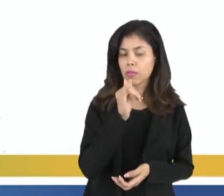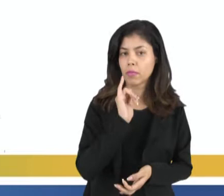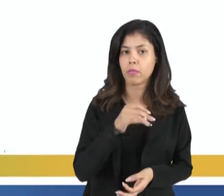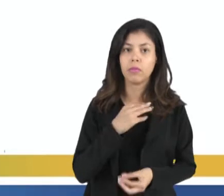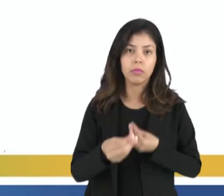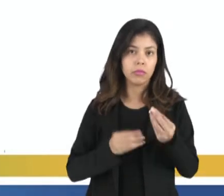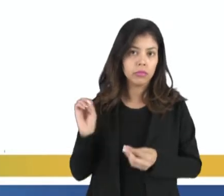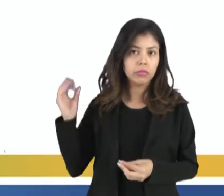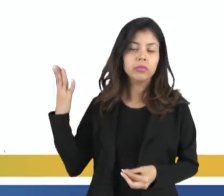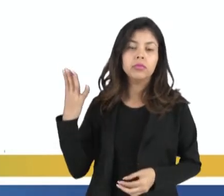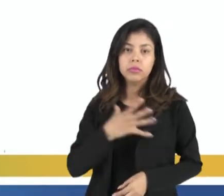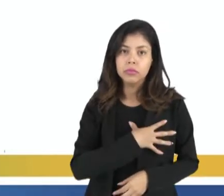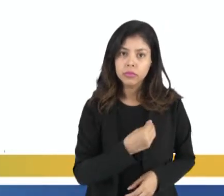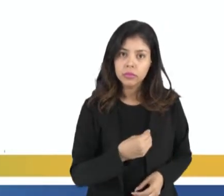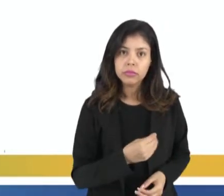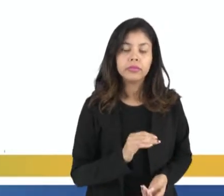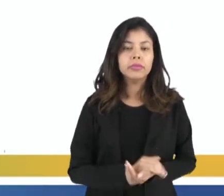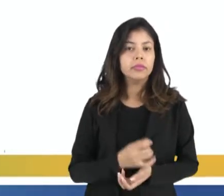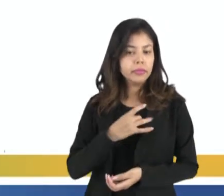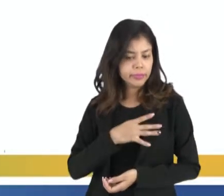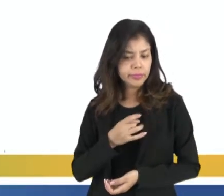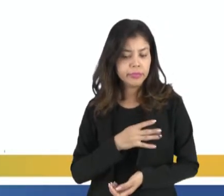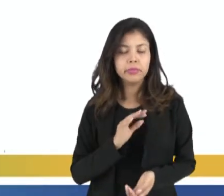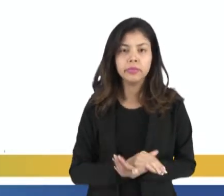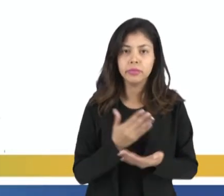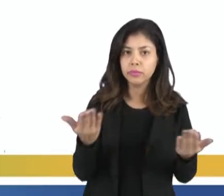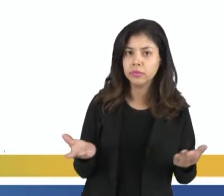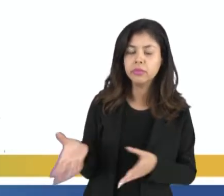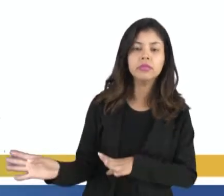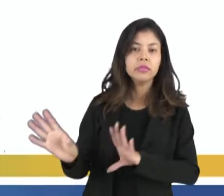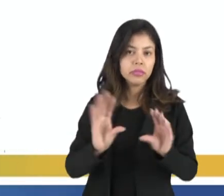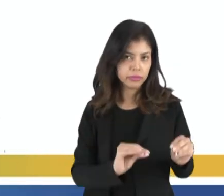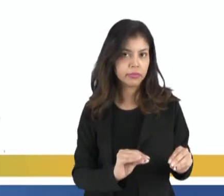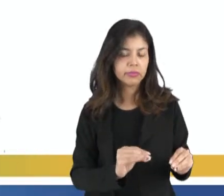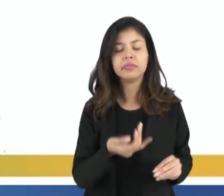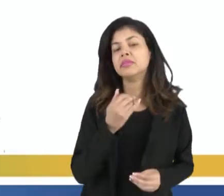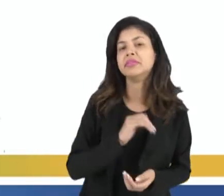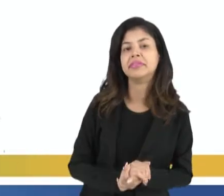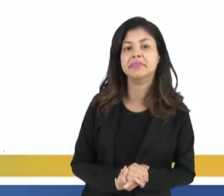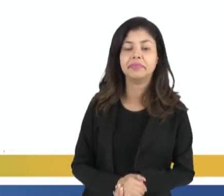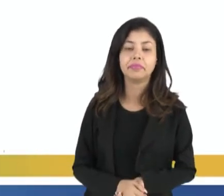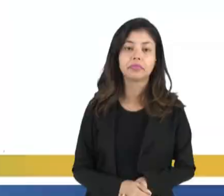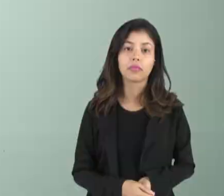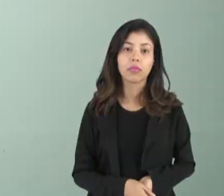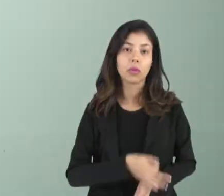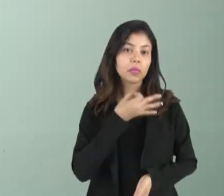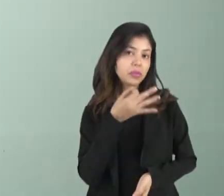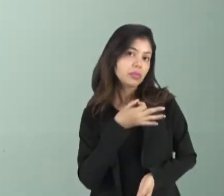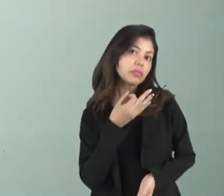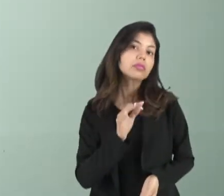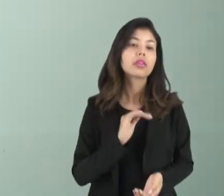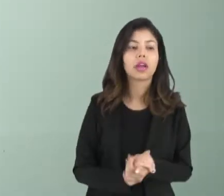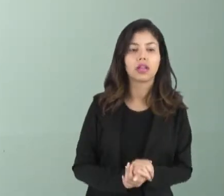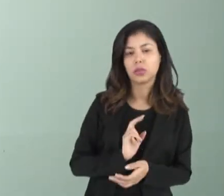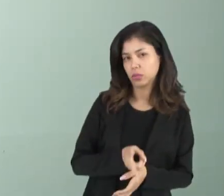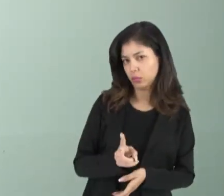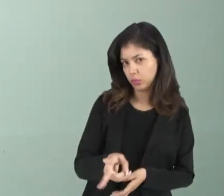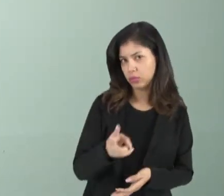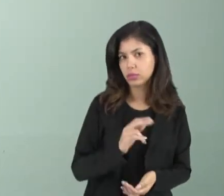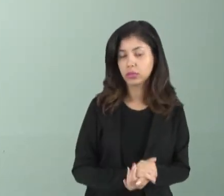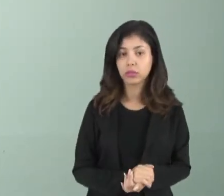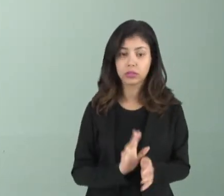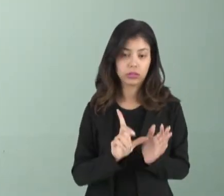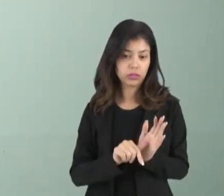acontecimento, aí o filho ficou com medo da reação do pai e ele foi buscar ali, né, argumentos para convencer o pai que o atraso dele